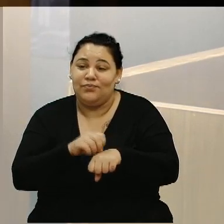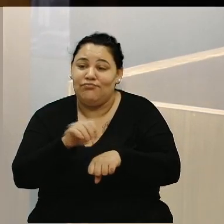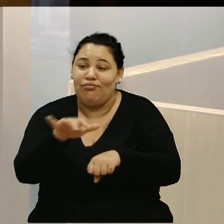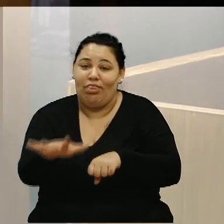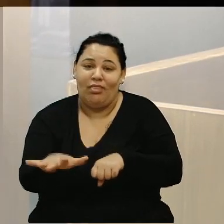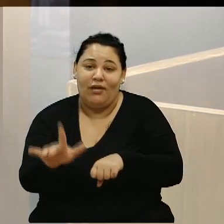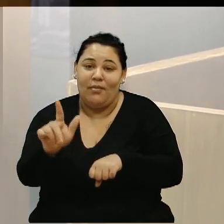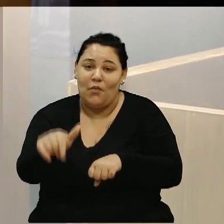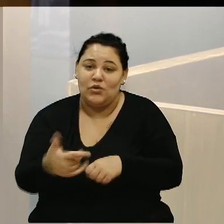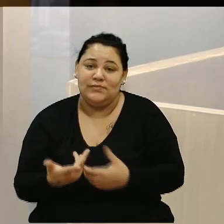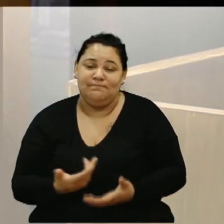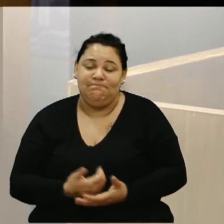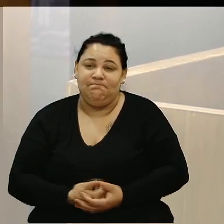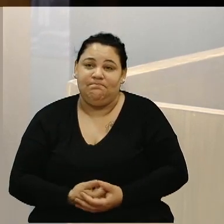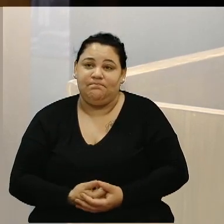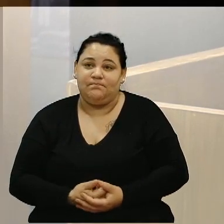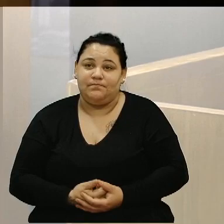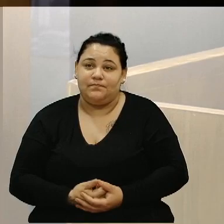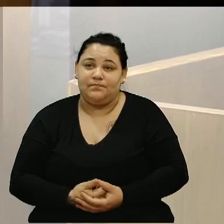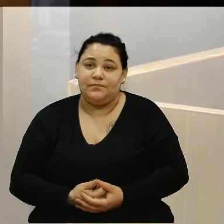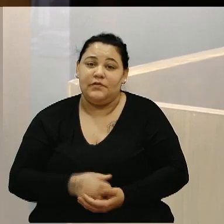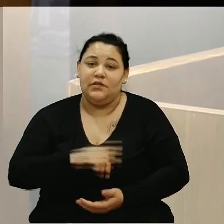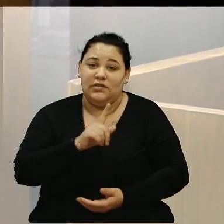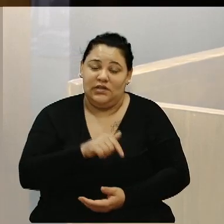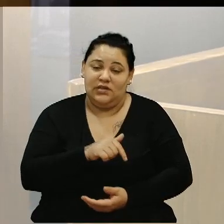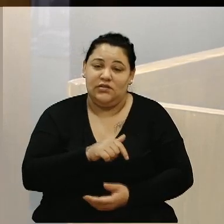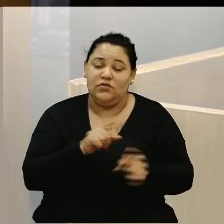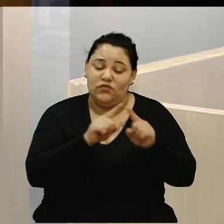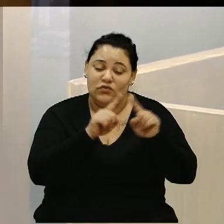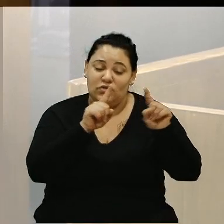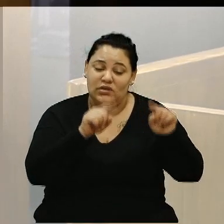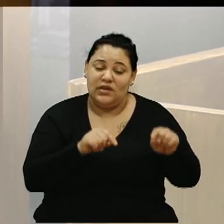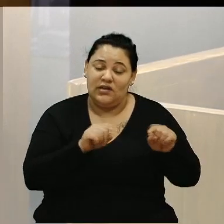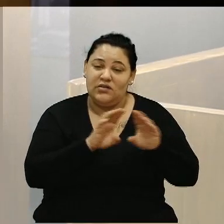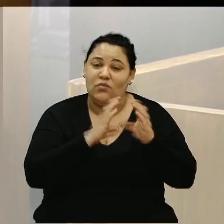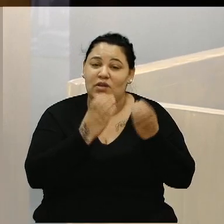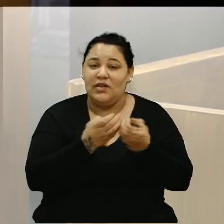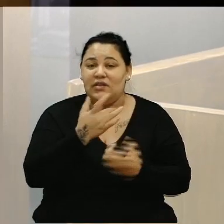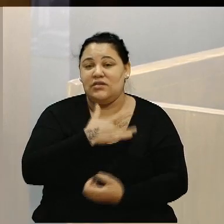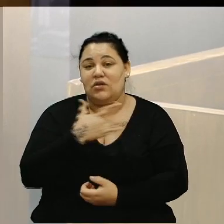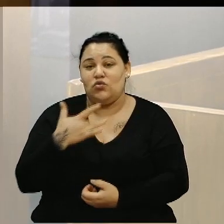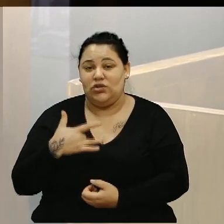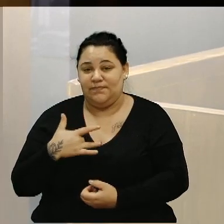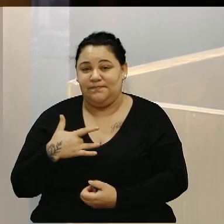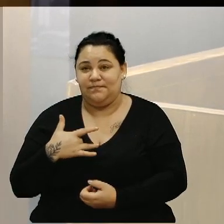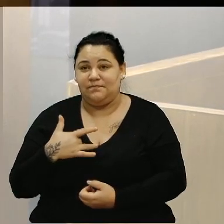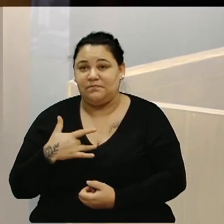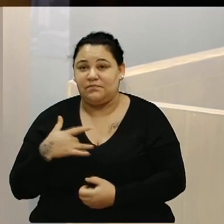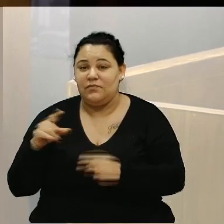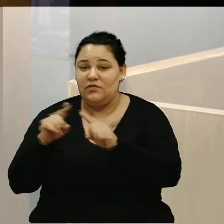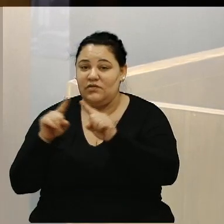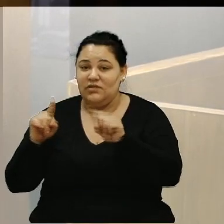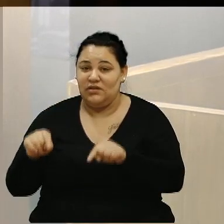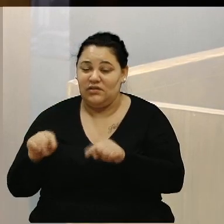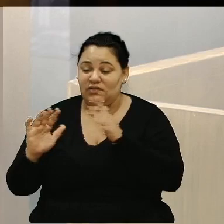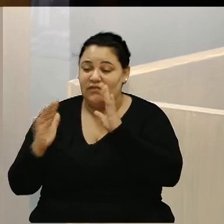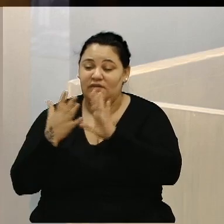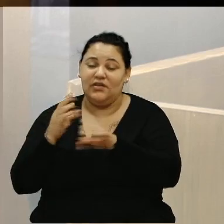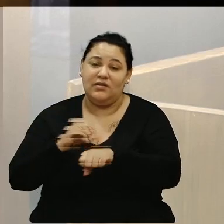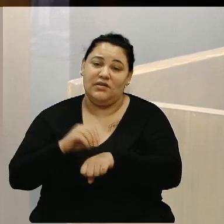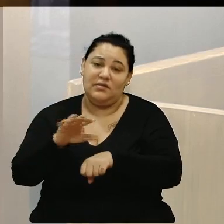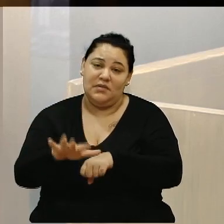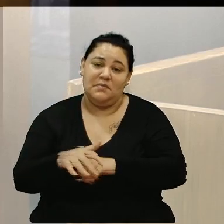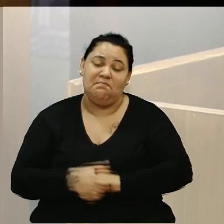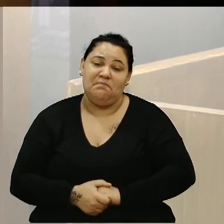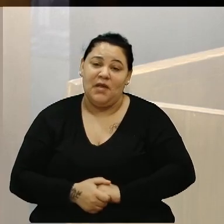aí, que são os agentes de comunitários de saúde e os agentes de combate às endemias. Mas hoje